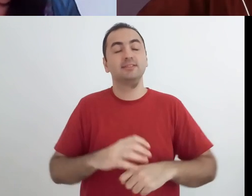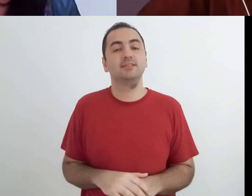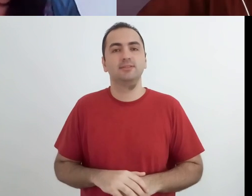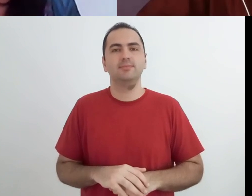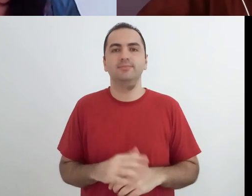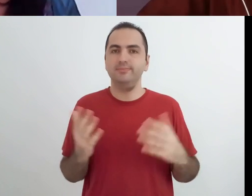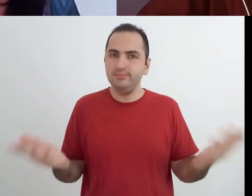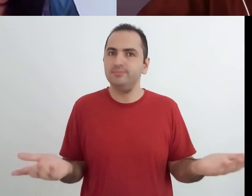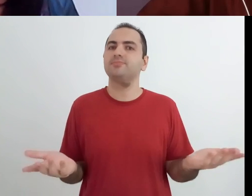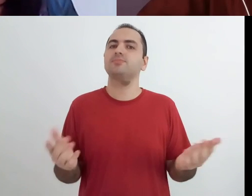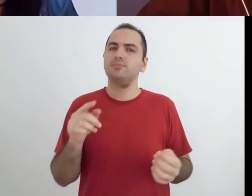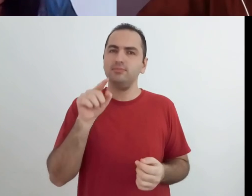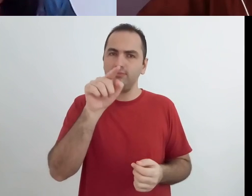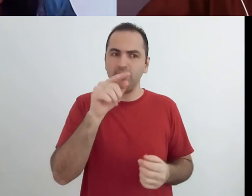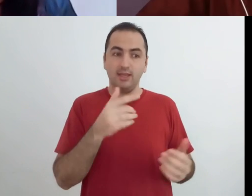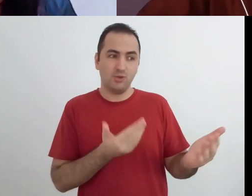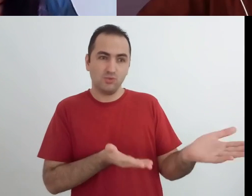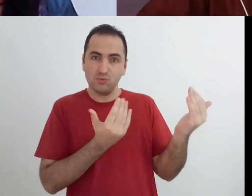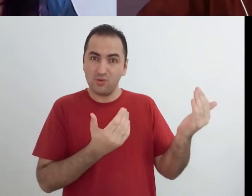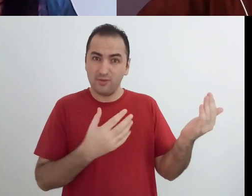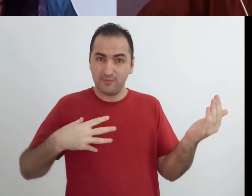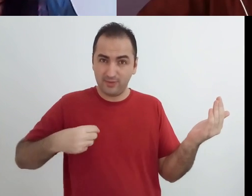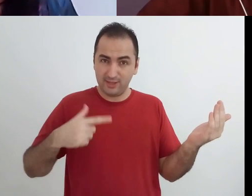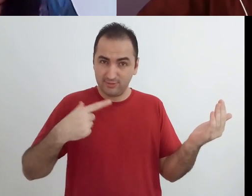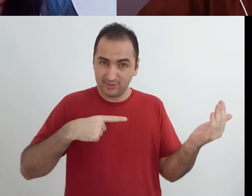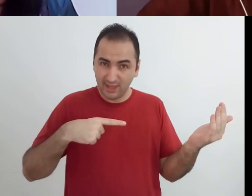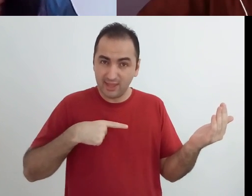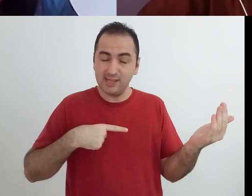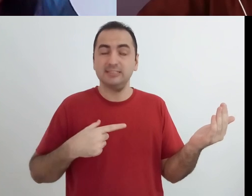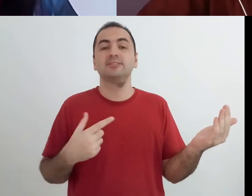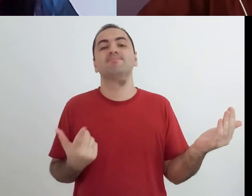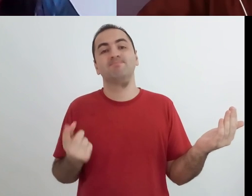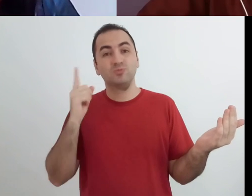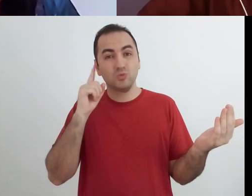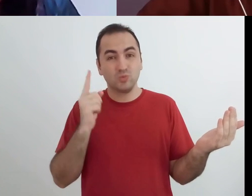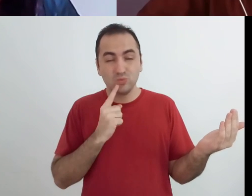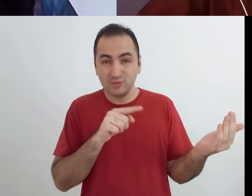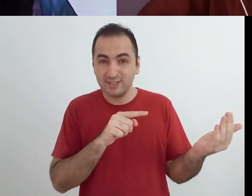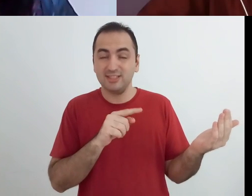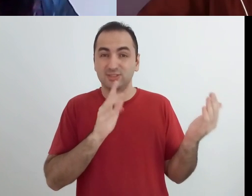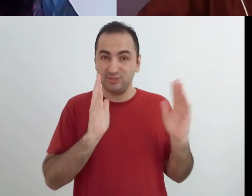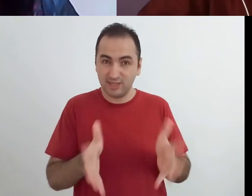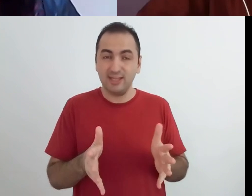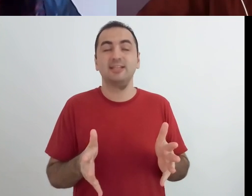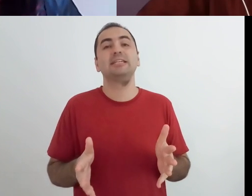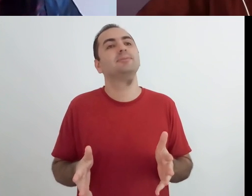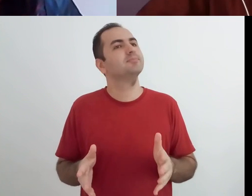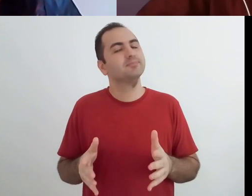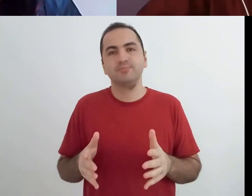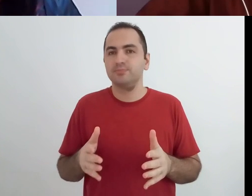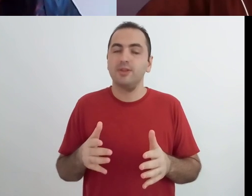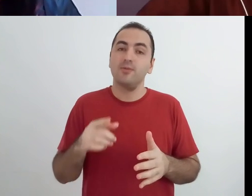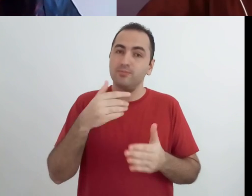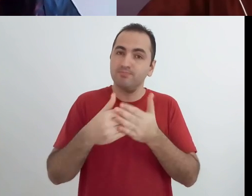muita coisa por isso, então, assim, agora é a hora de correr atrás do tempo perdido. Verdade. Muito